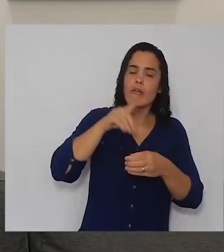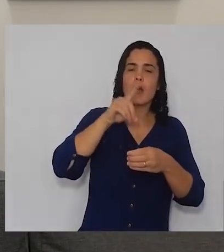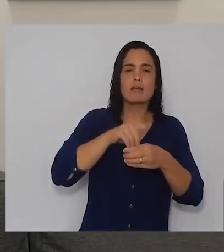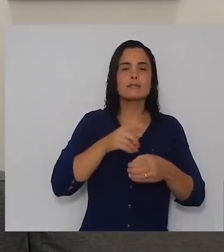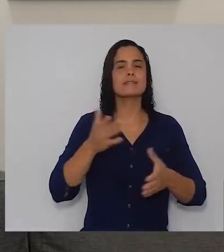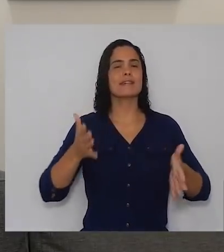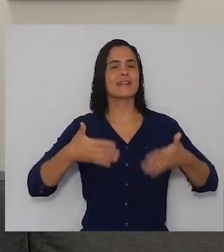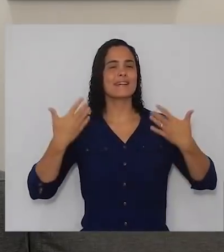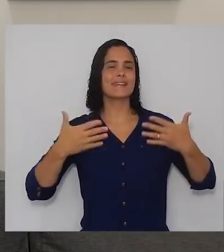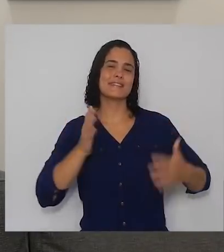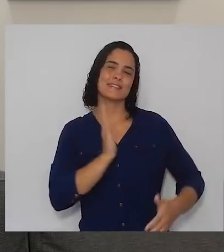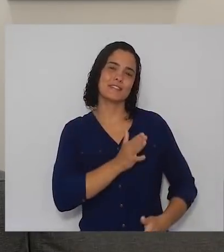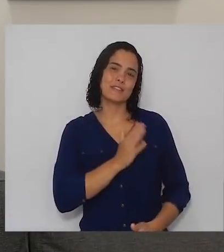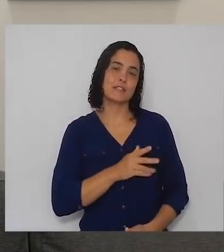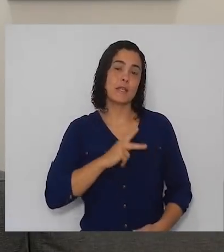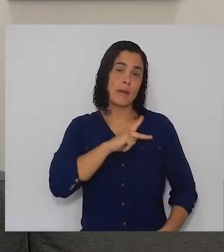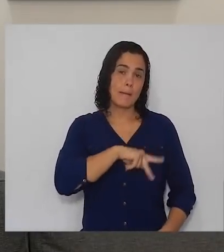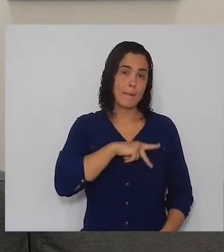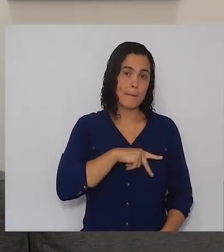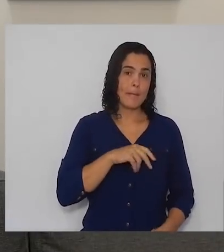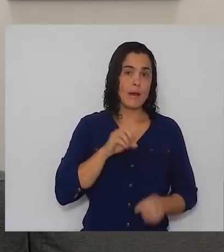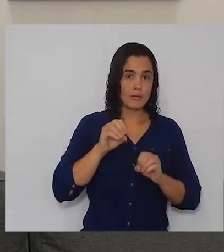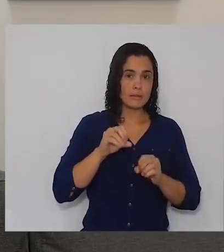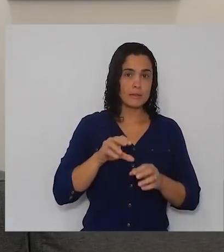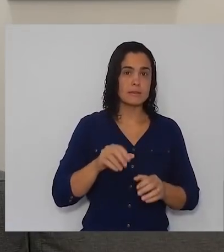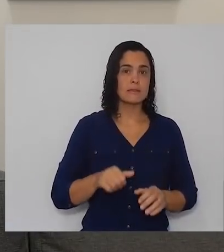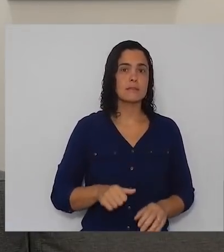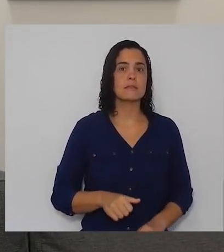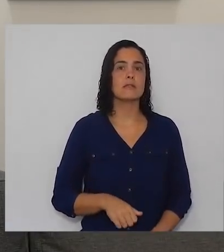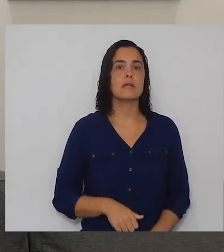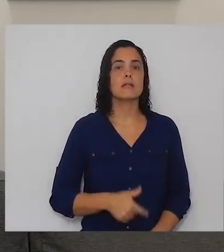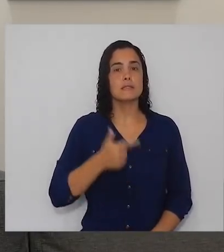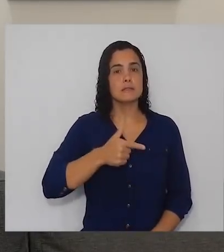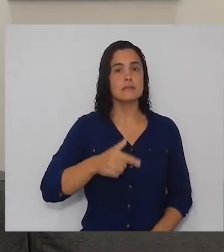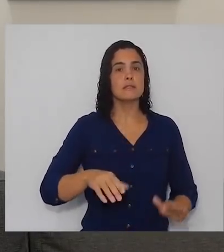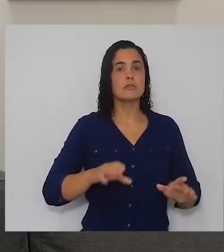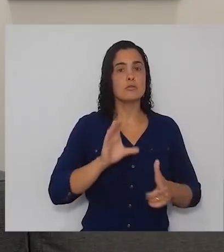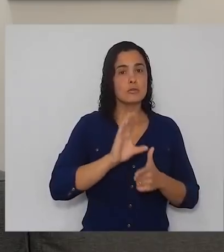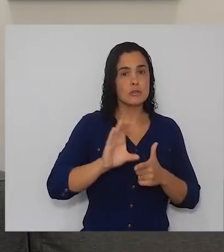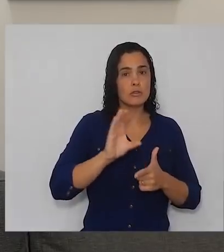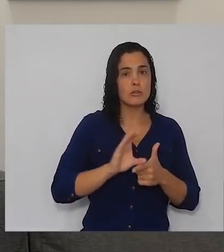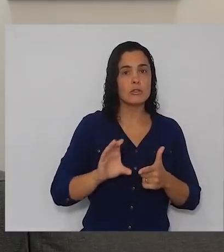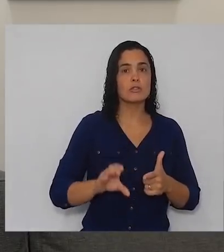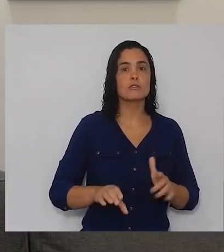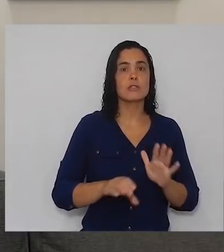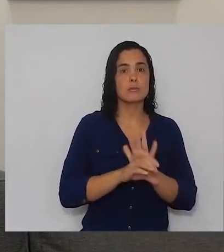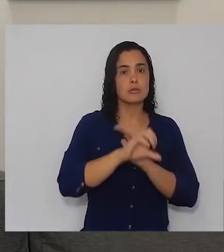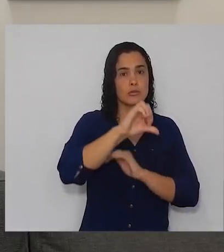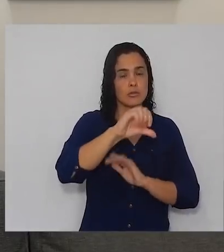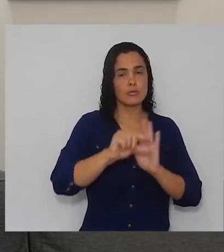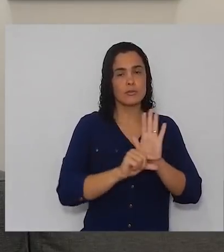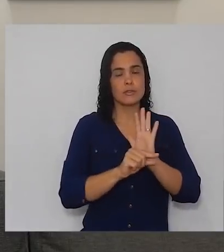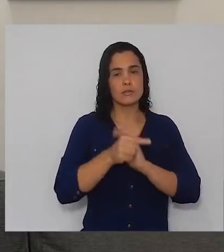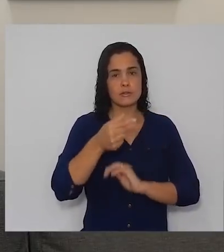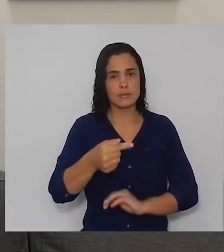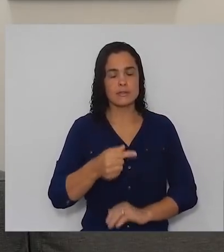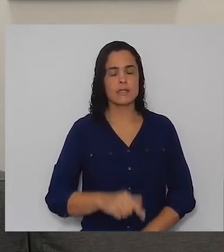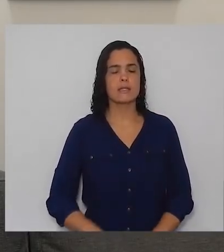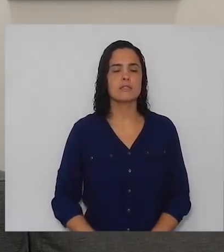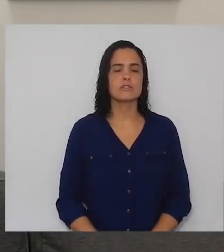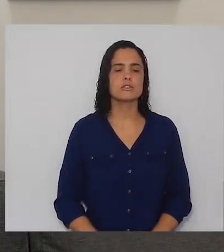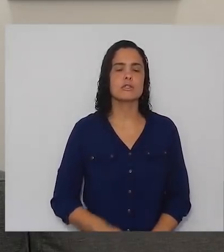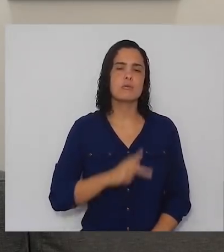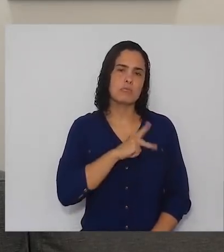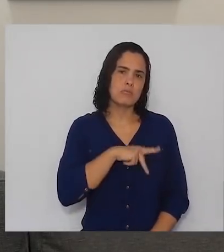Deus ama o que dá com alegria, é o que o apóstolo Paulo nos ensina quando ele escreve aos Coríntios, na sua segunda carta, capítulo 9, versículo 7.